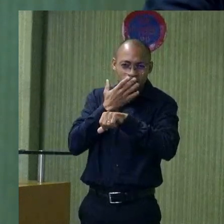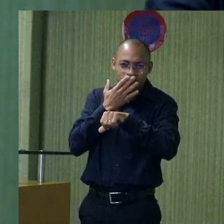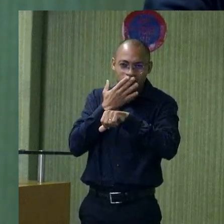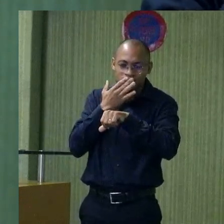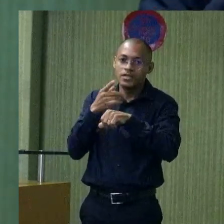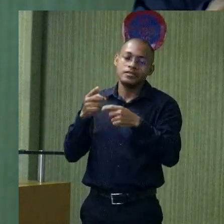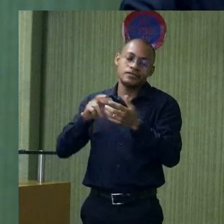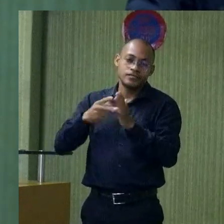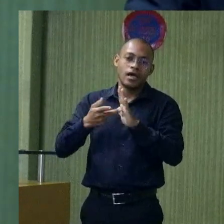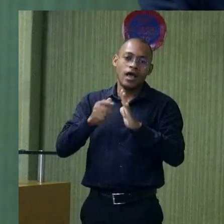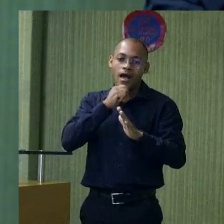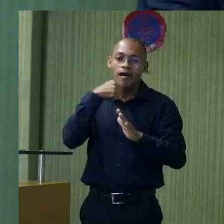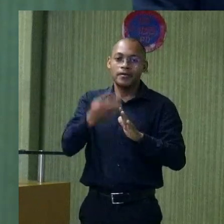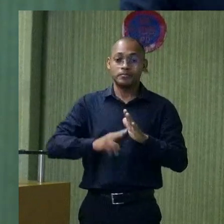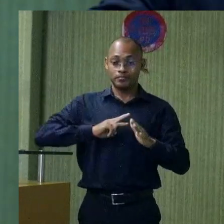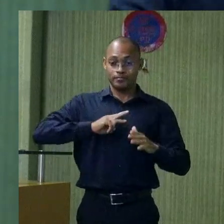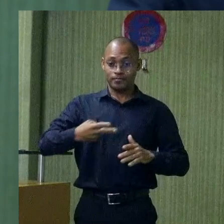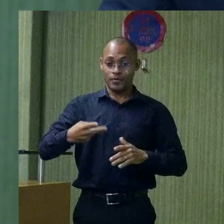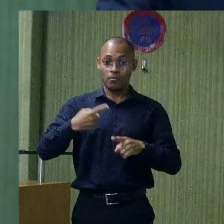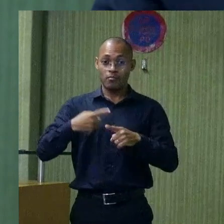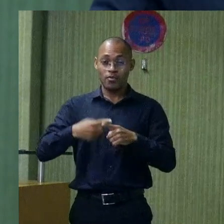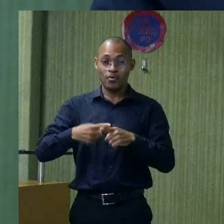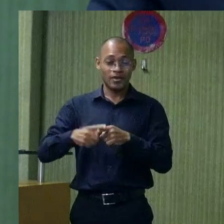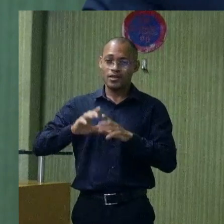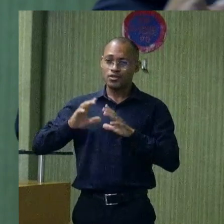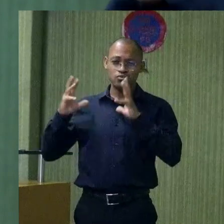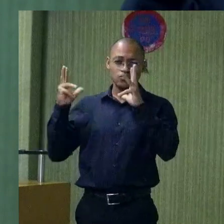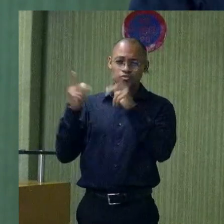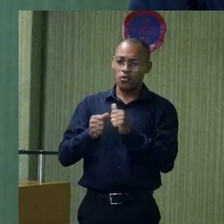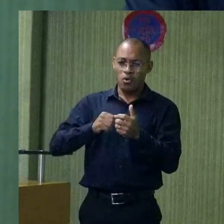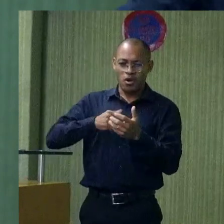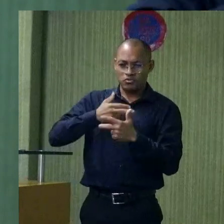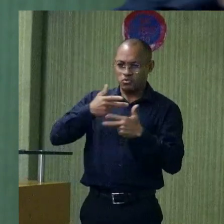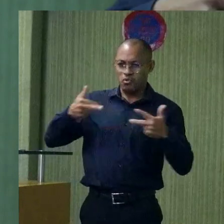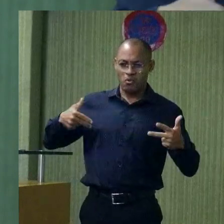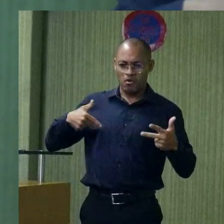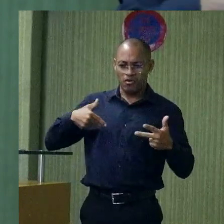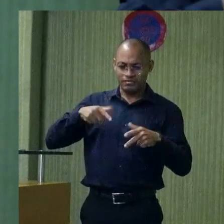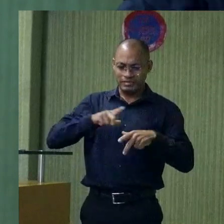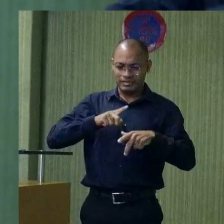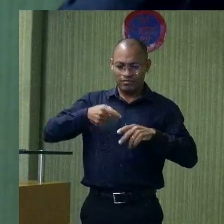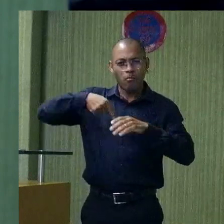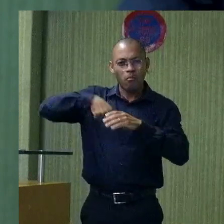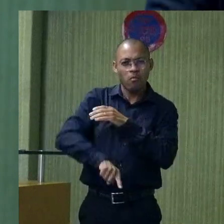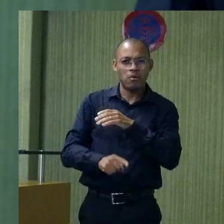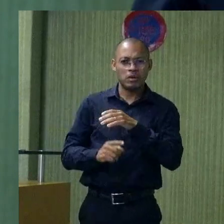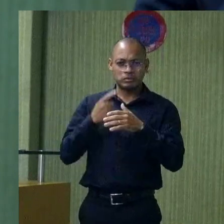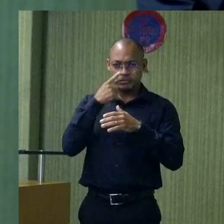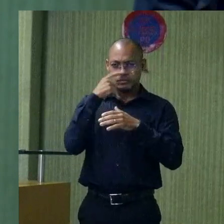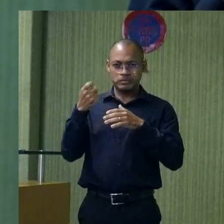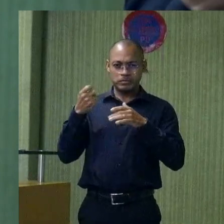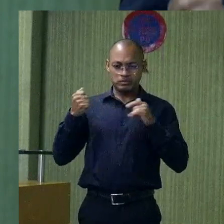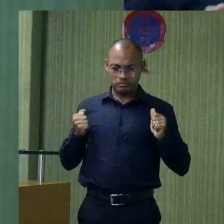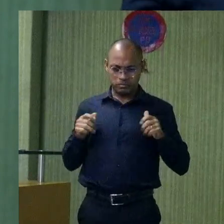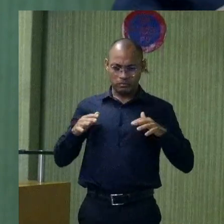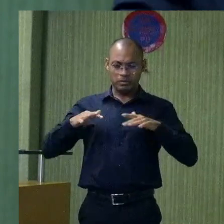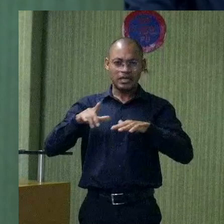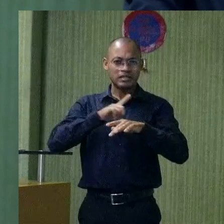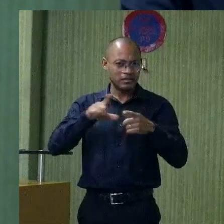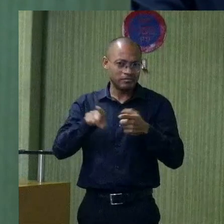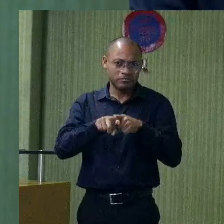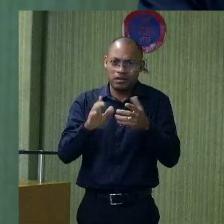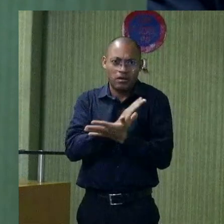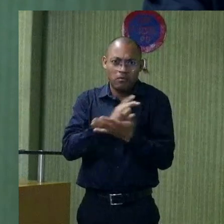contaminação porque ela veio trazendo tudo que ela encontrou pela frente tinha corpos de pessoas tinha